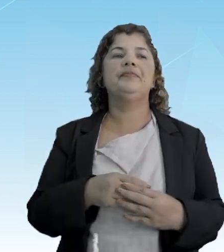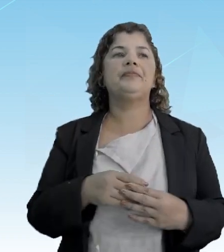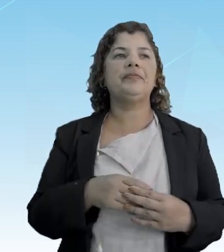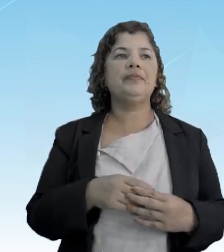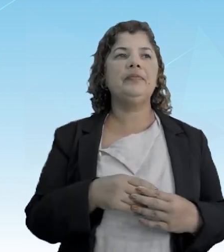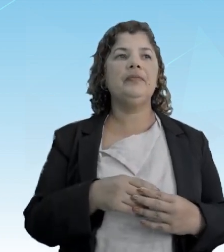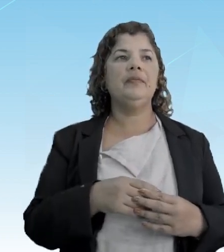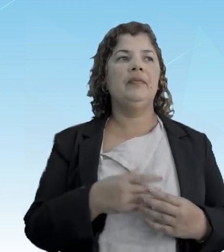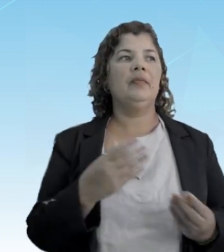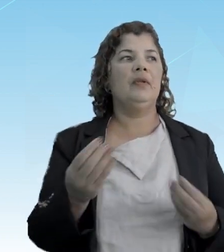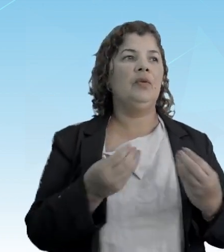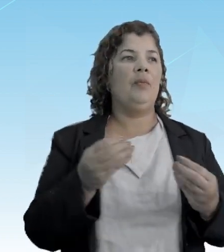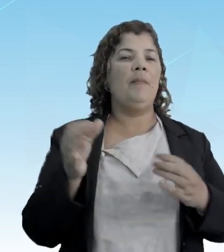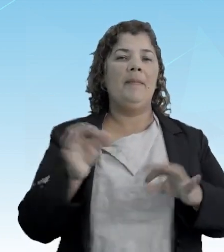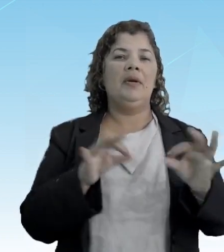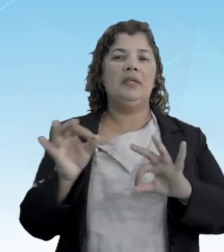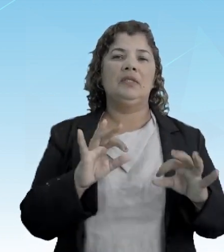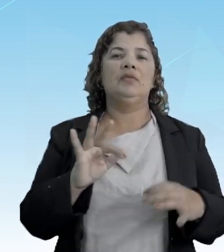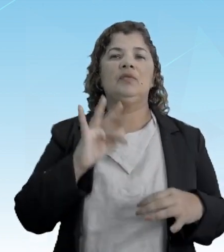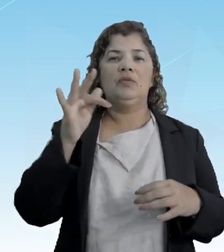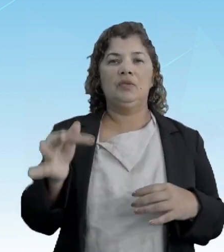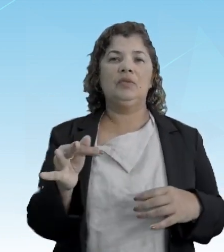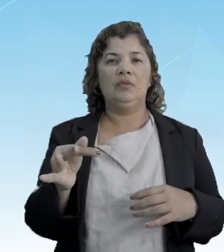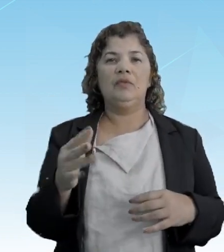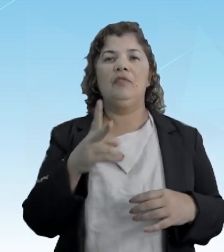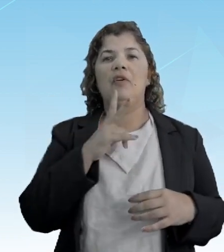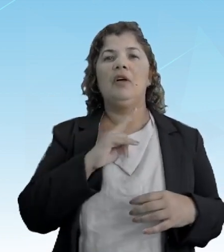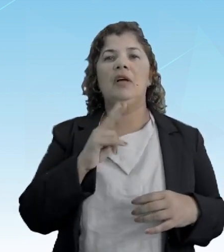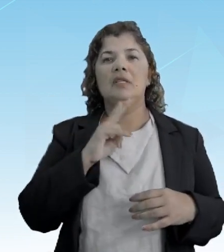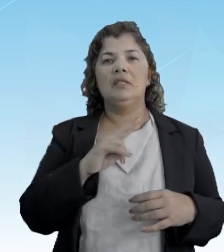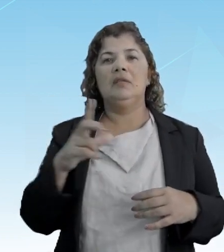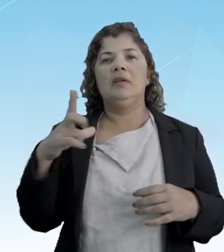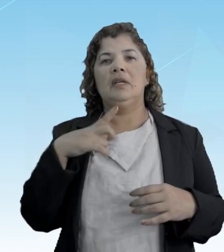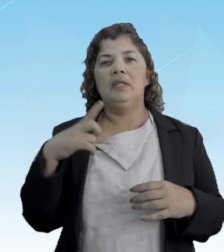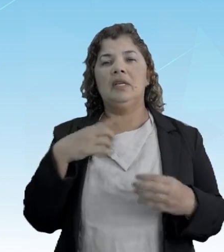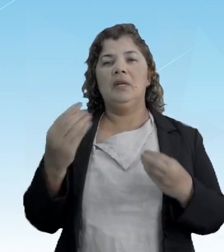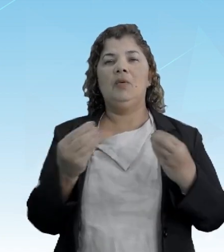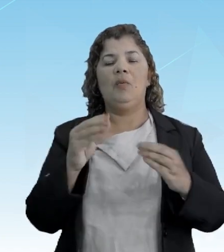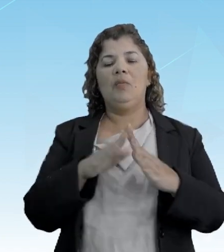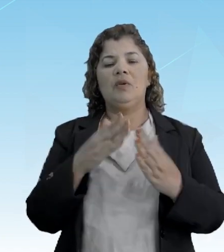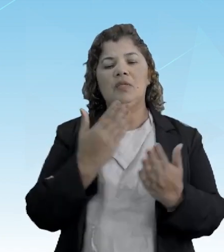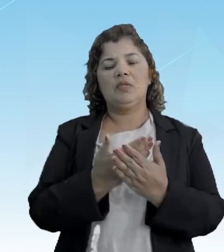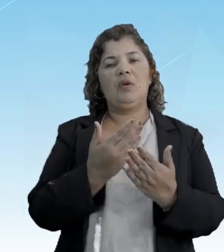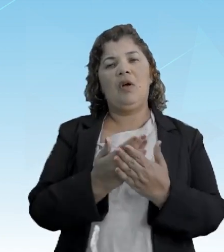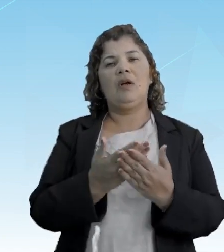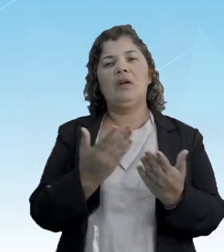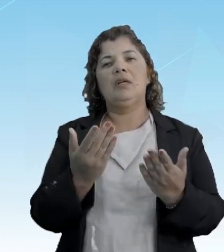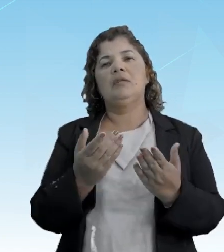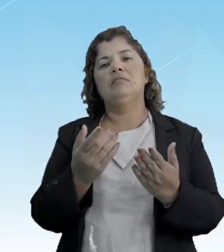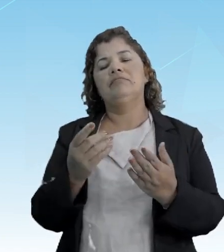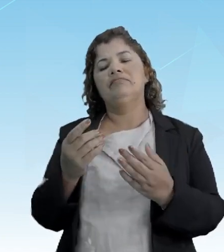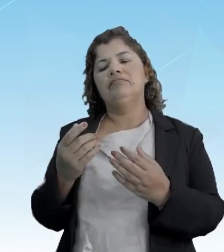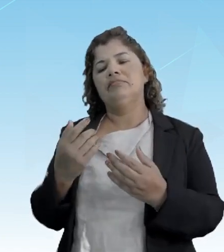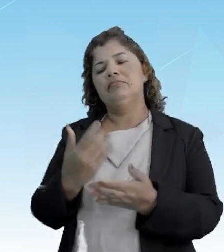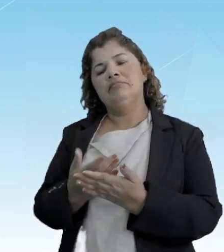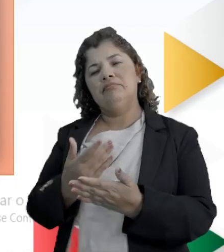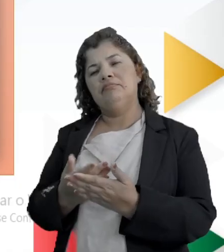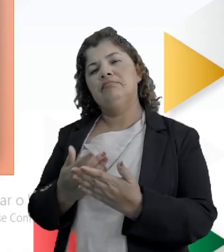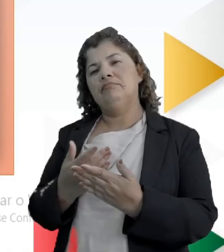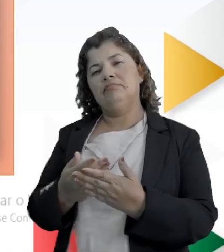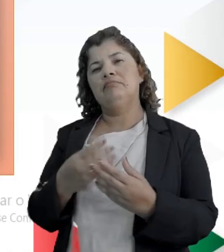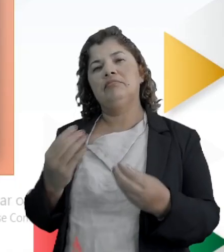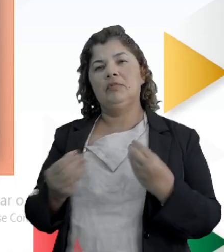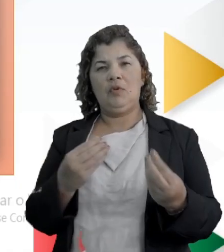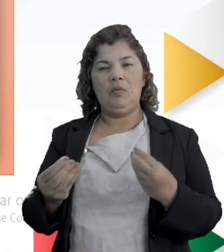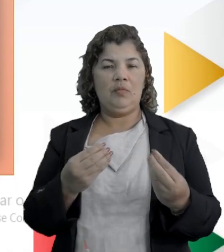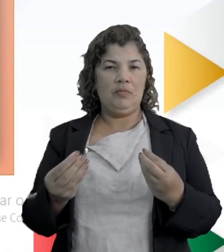questão de planejar futuro, vocação, é que entra aí a questão da escola e do estudo. Eu gostaria que na tela a gente observasse aqui